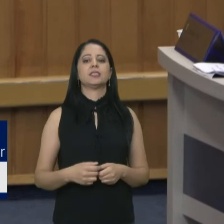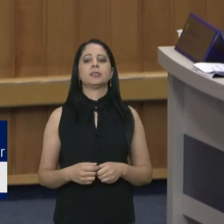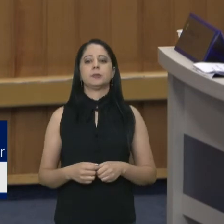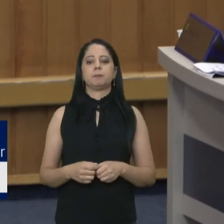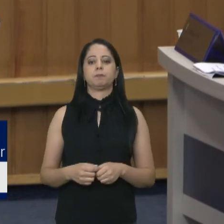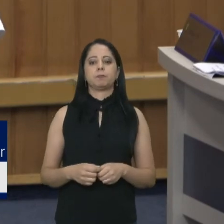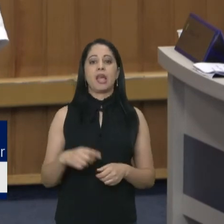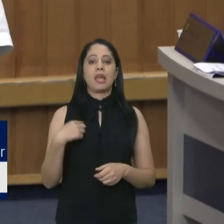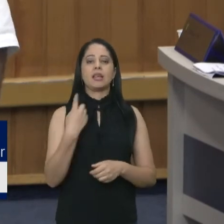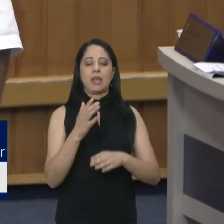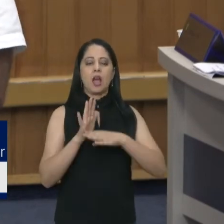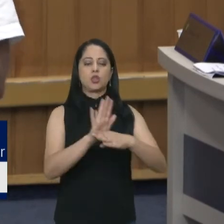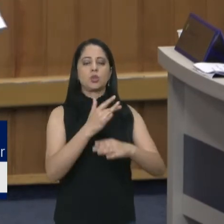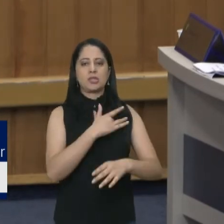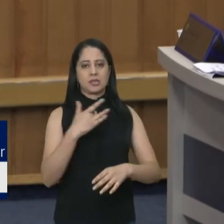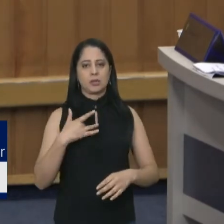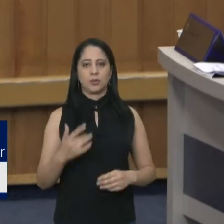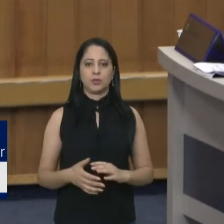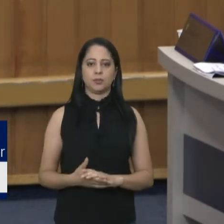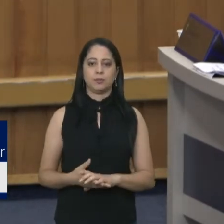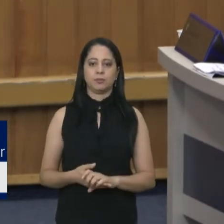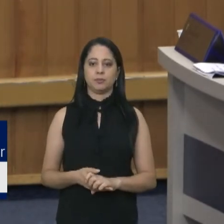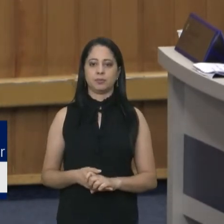também na saúde. Obrigado, senhor presidente.